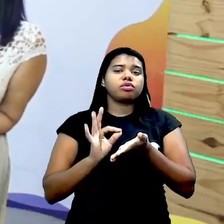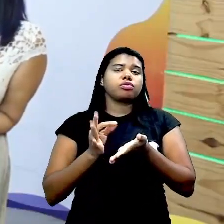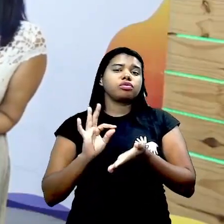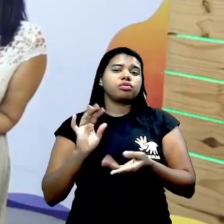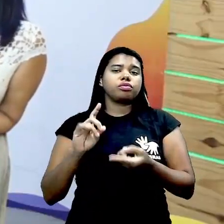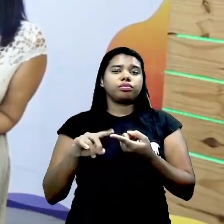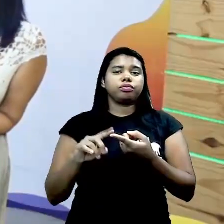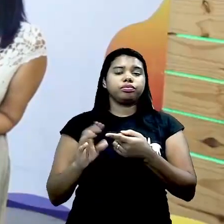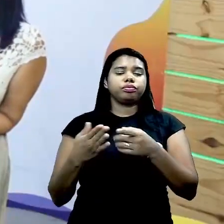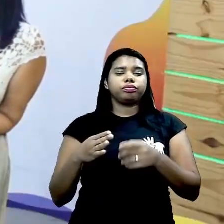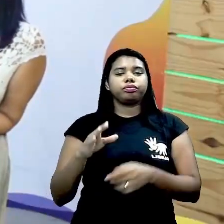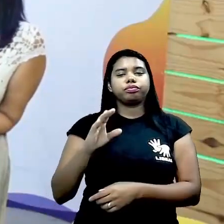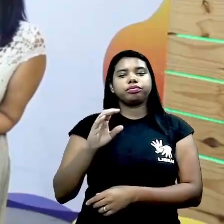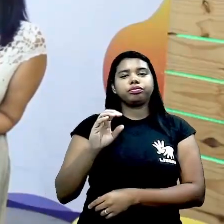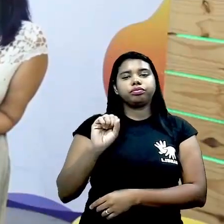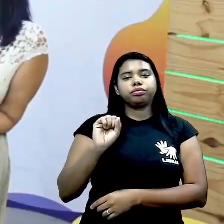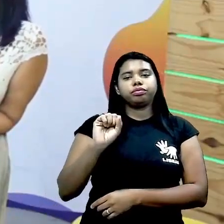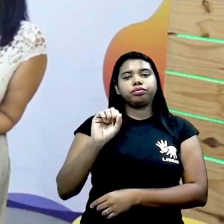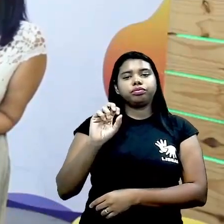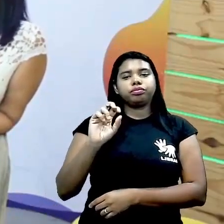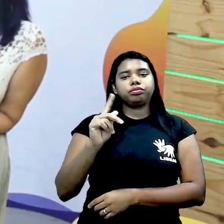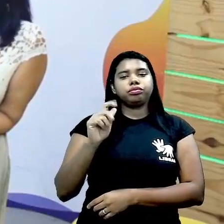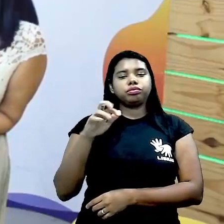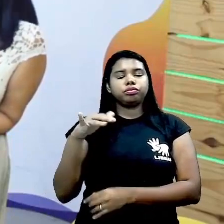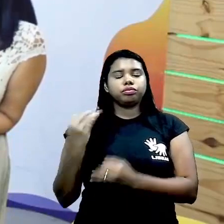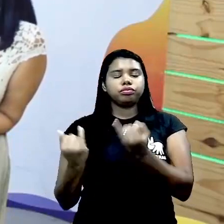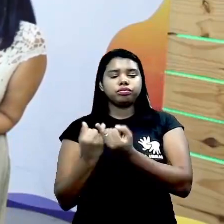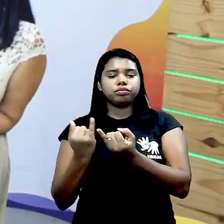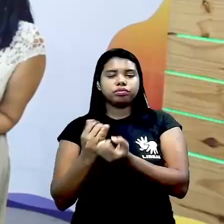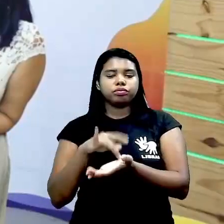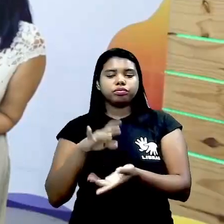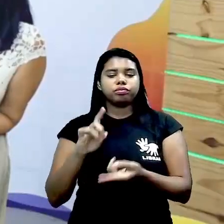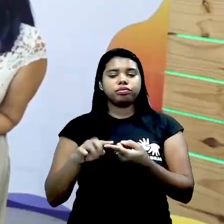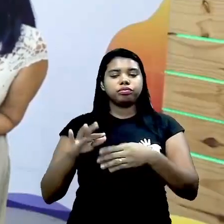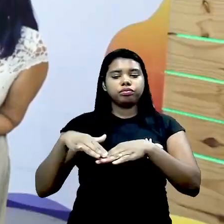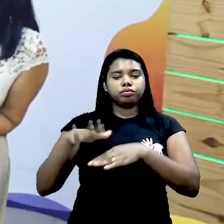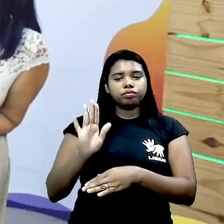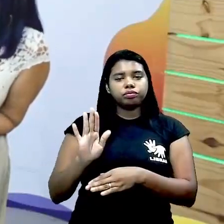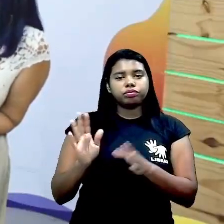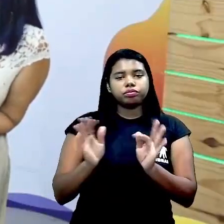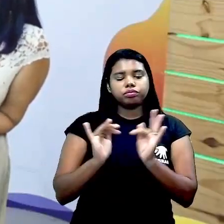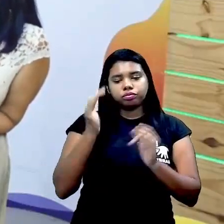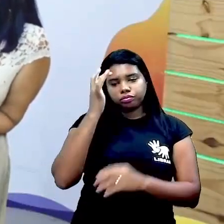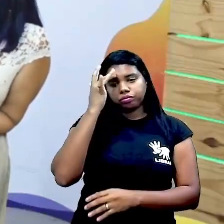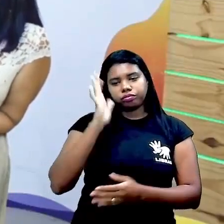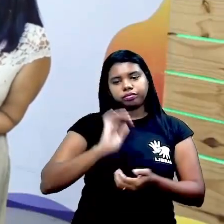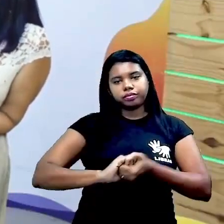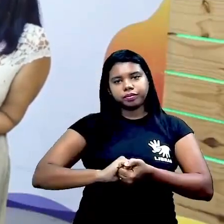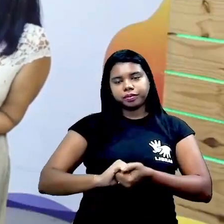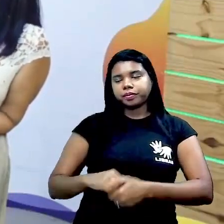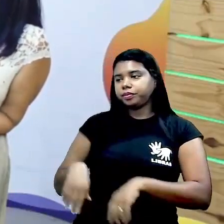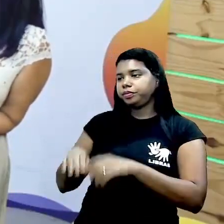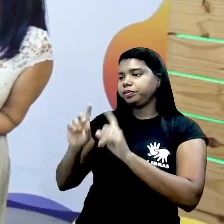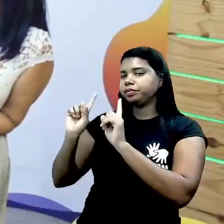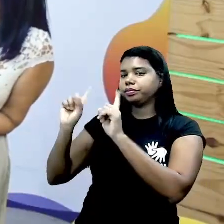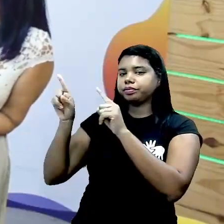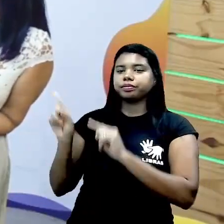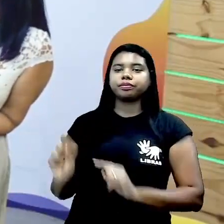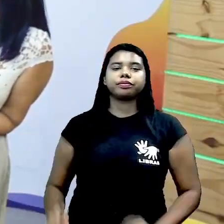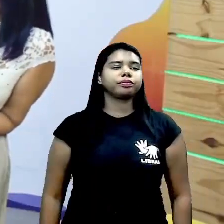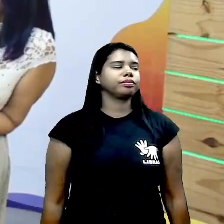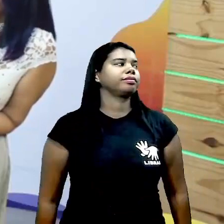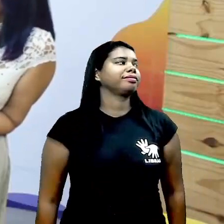né? E dentre outras que são semelhantes, como C, C++, vai ser mais tranquilo. Isso.